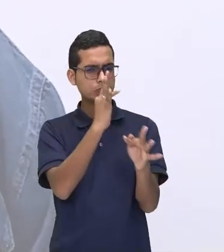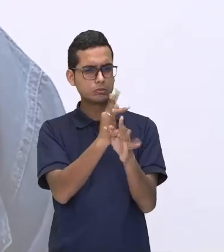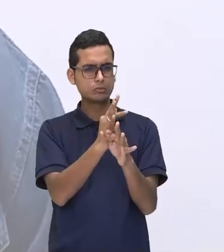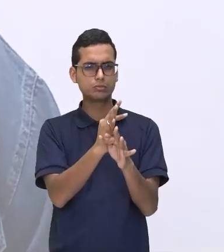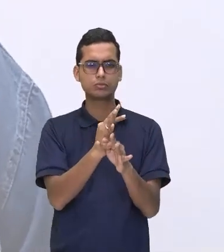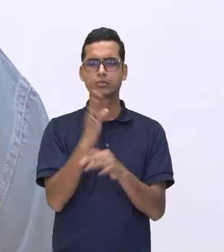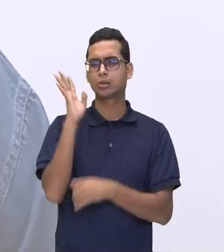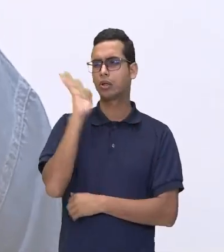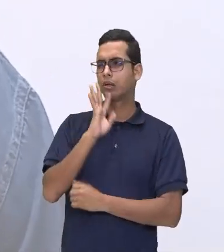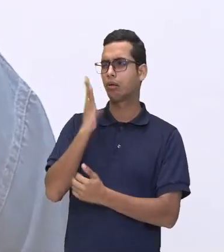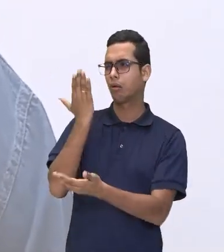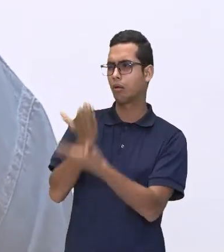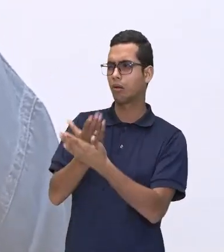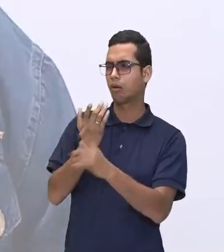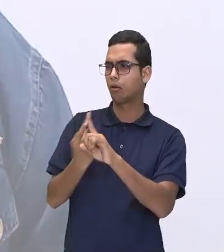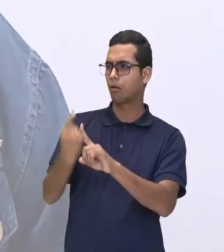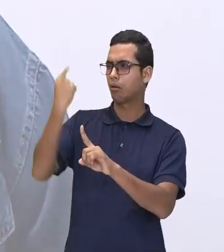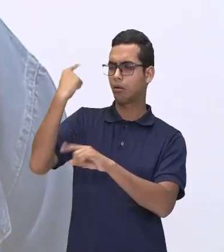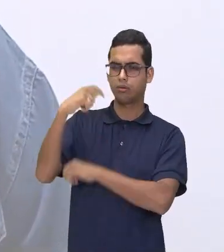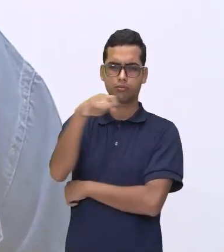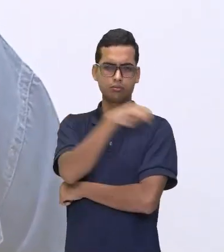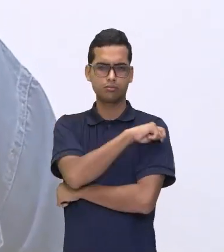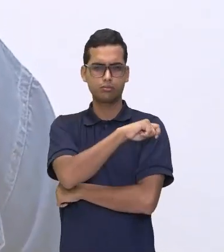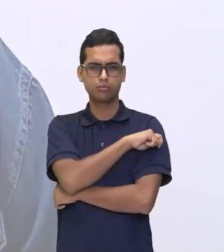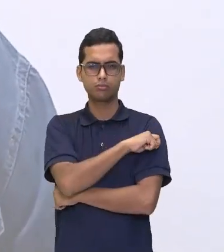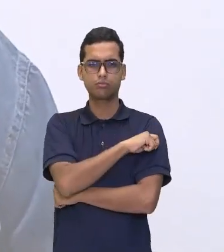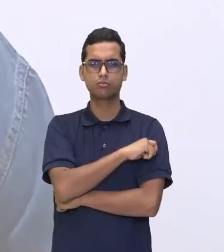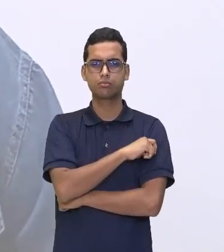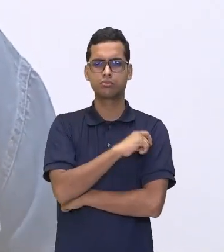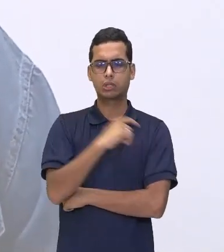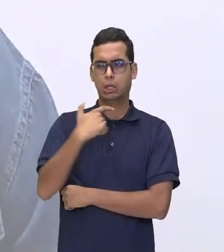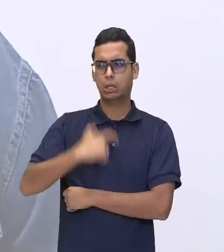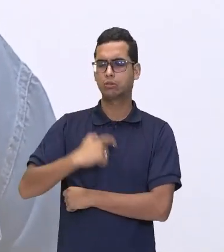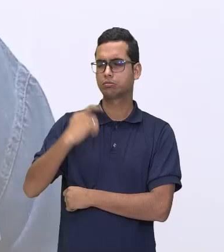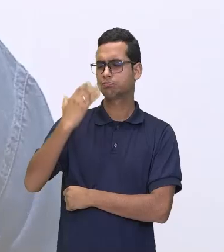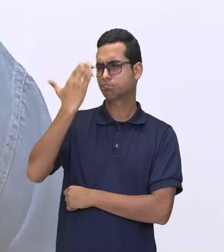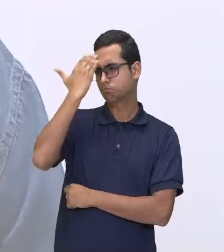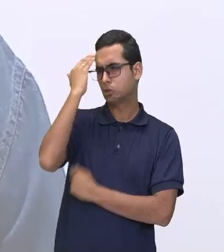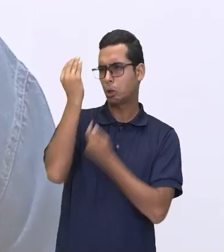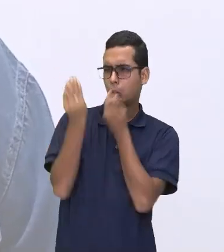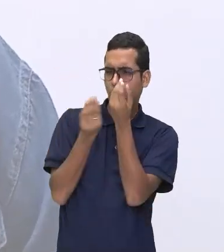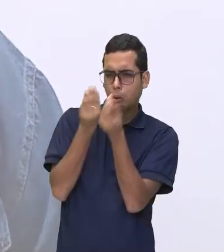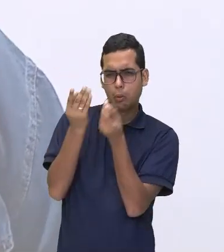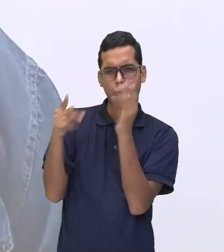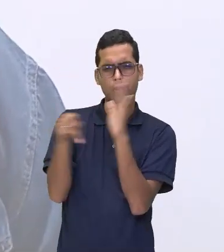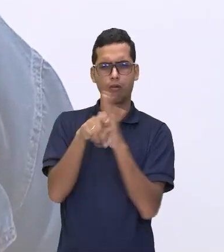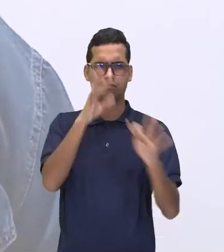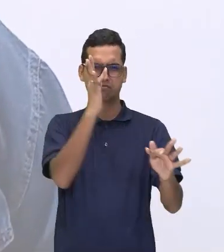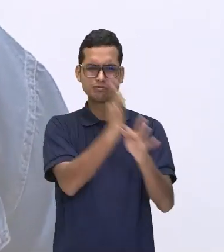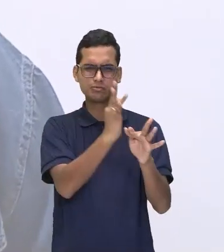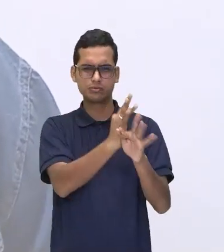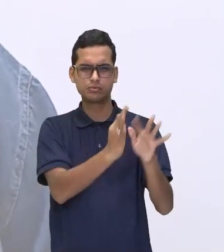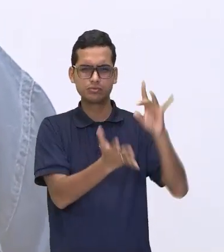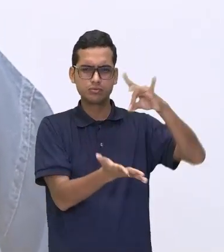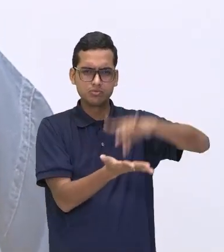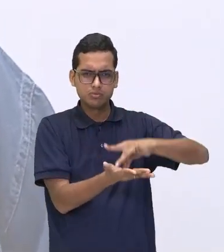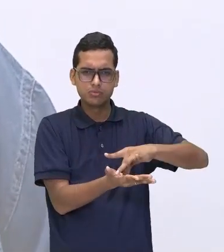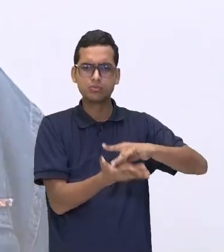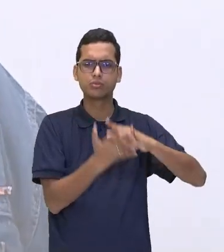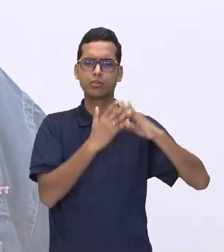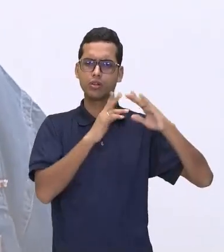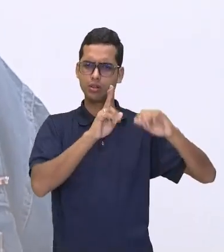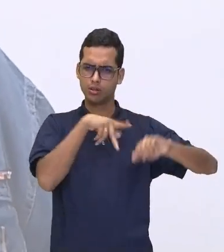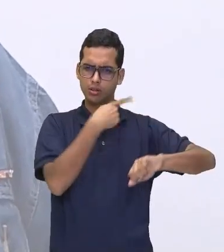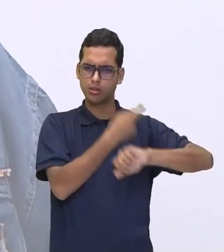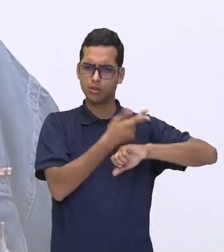legal, né, quando eu era estudante. Às vezes eu não conseguia ter essa conexão de que seria física, né? Mas com o passar do